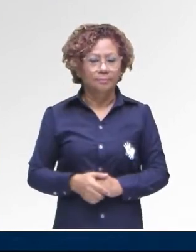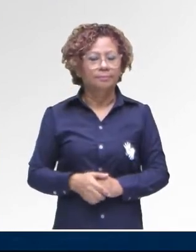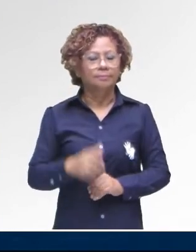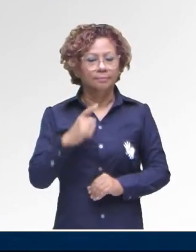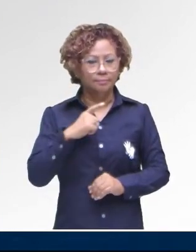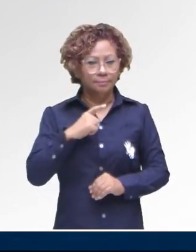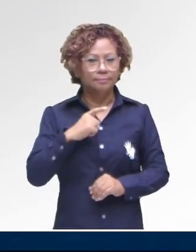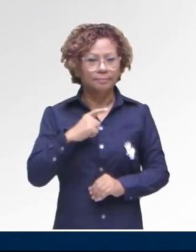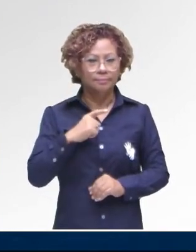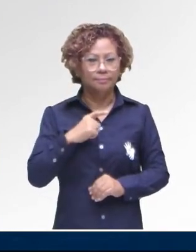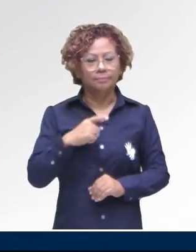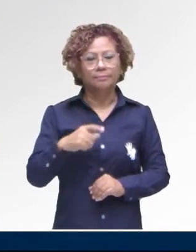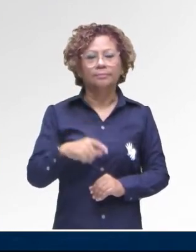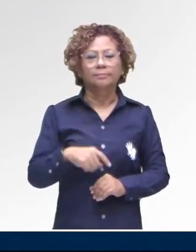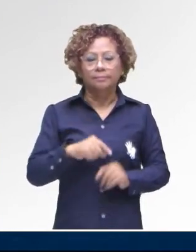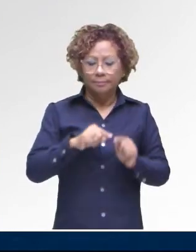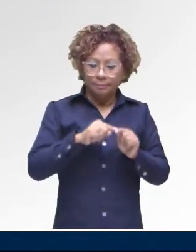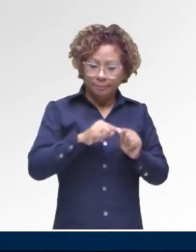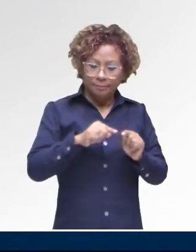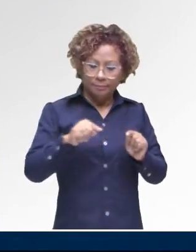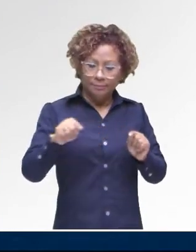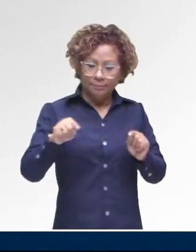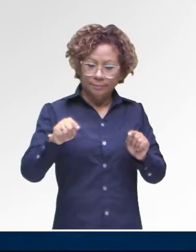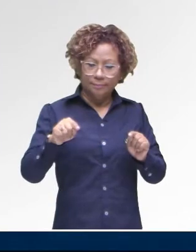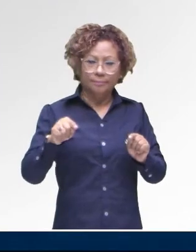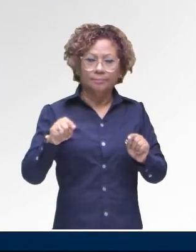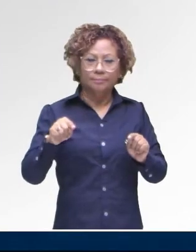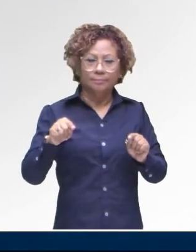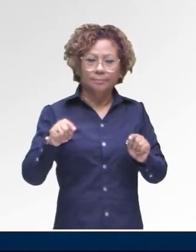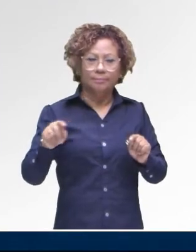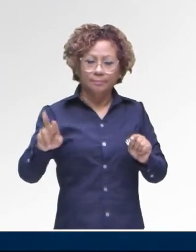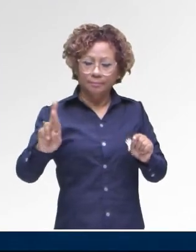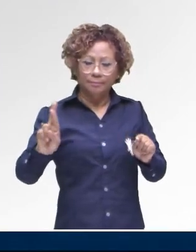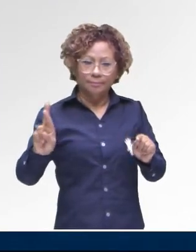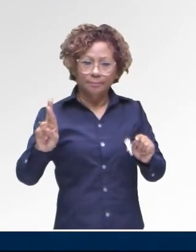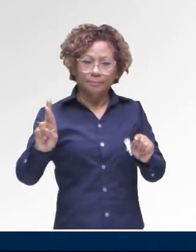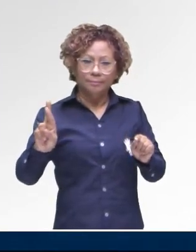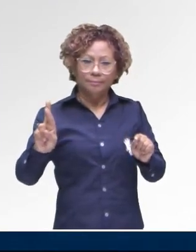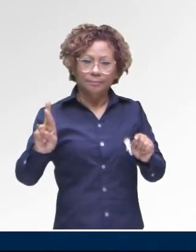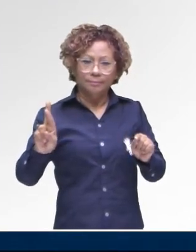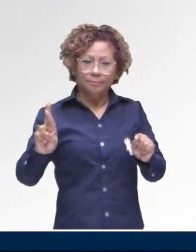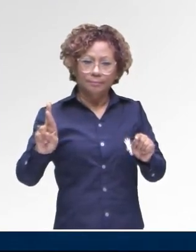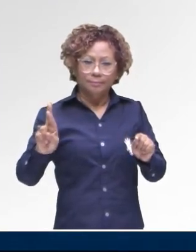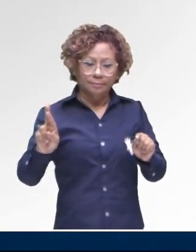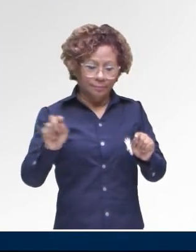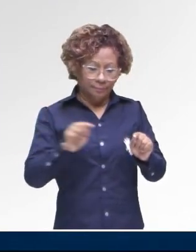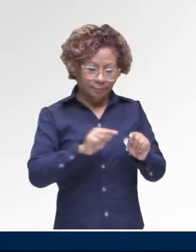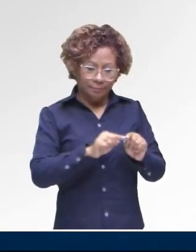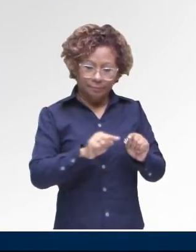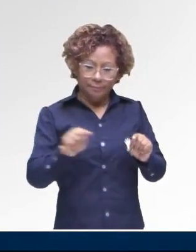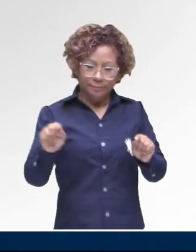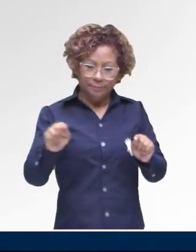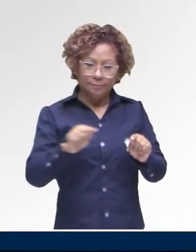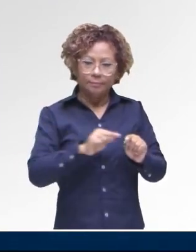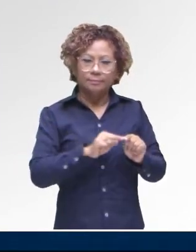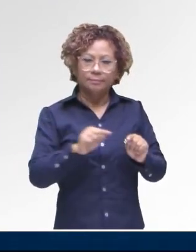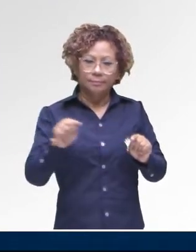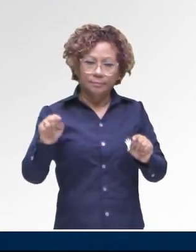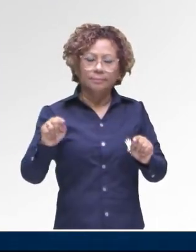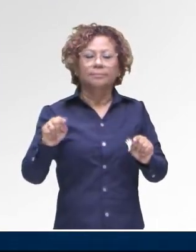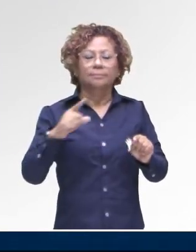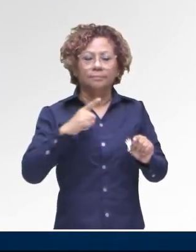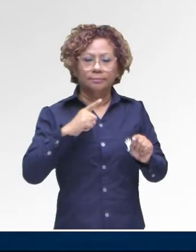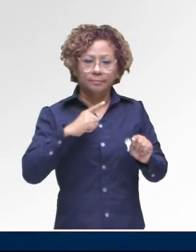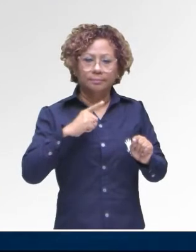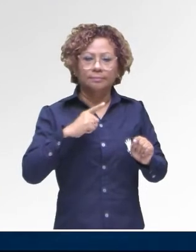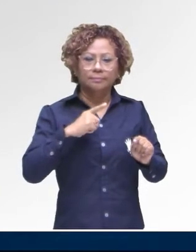reta R nesses pontos, pontos pertencentes a uma mesma reta são ditos colineares entre si.